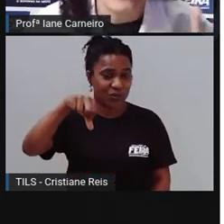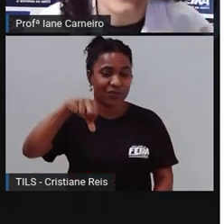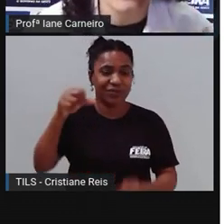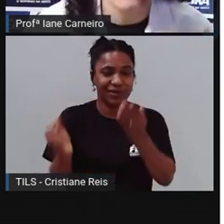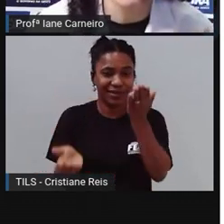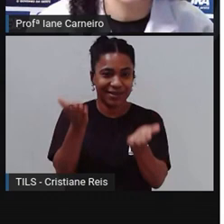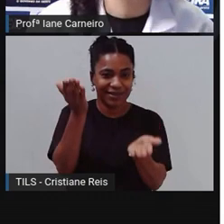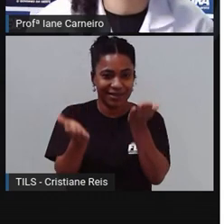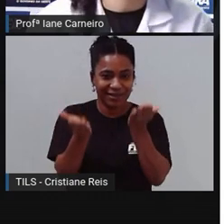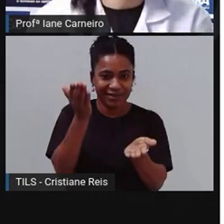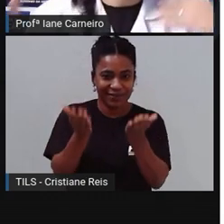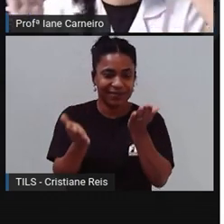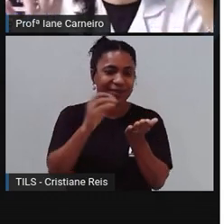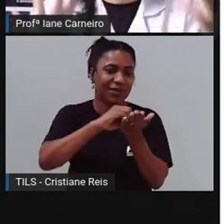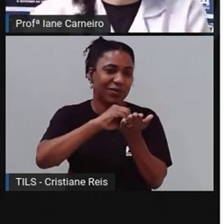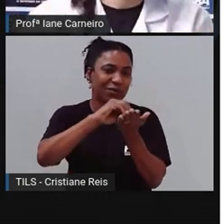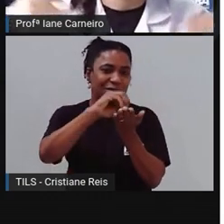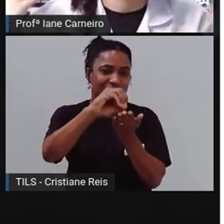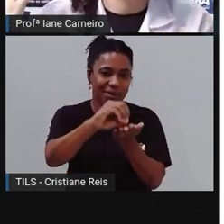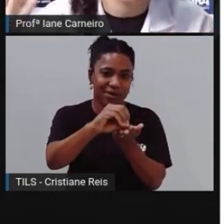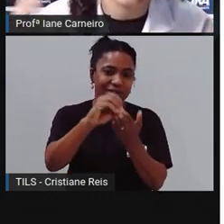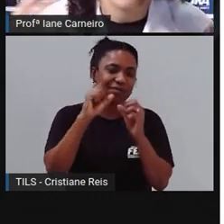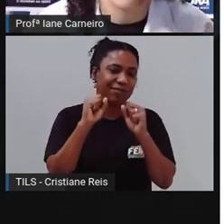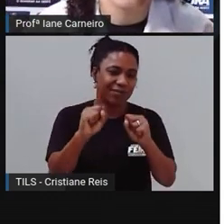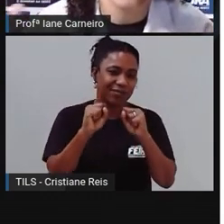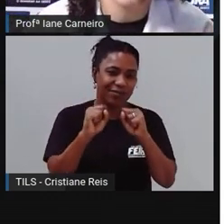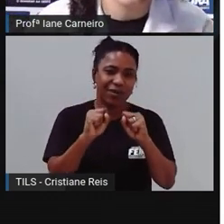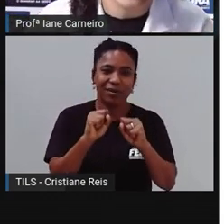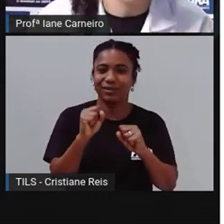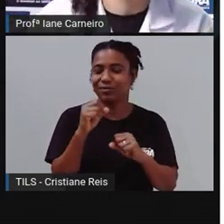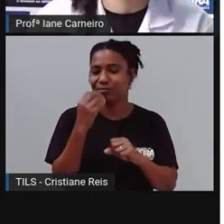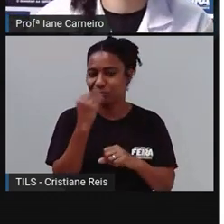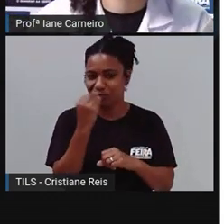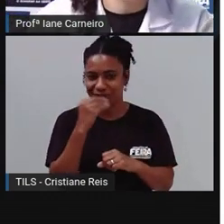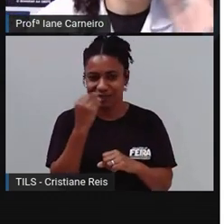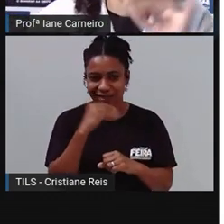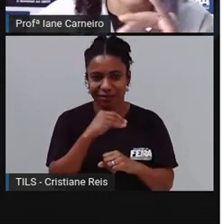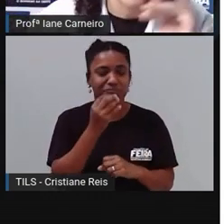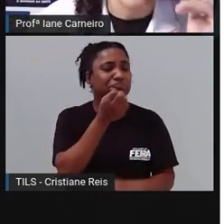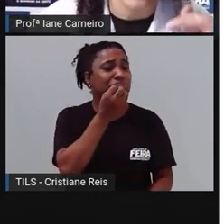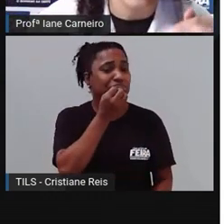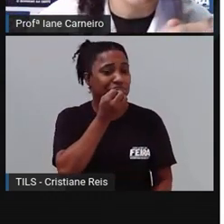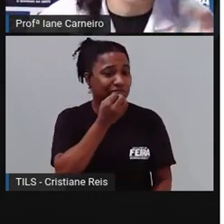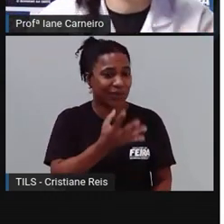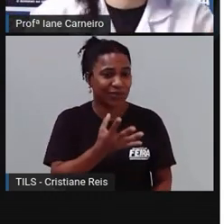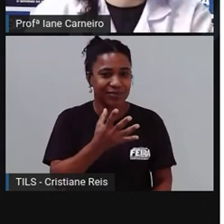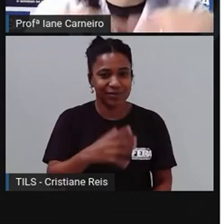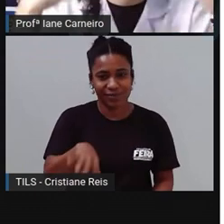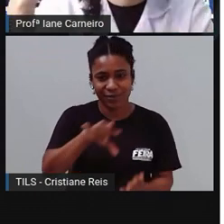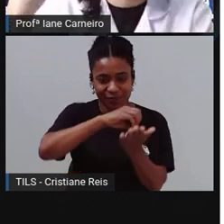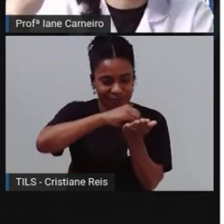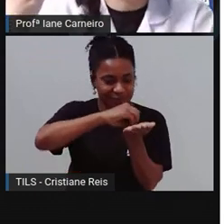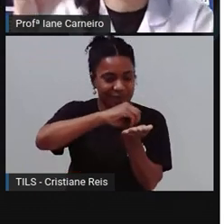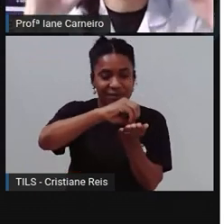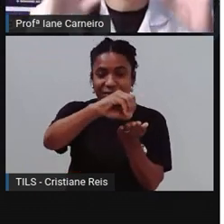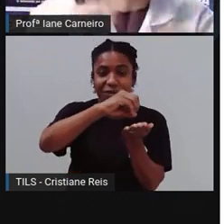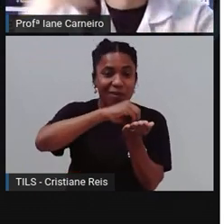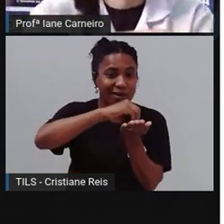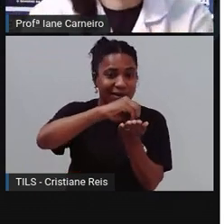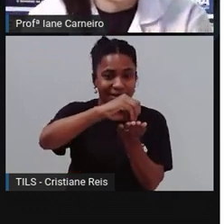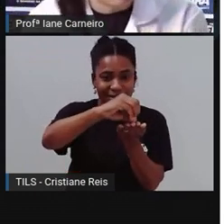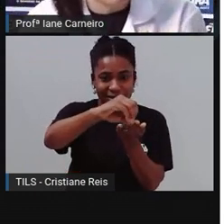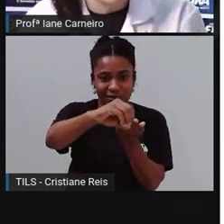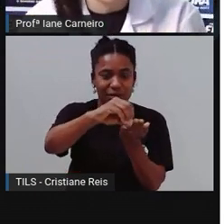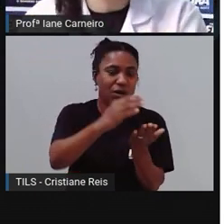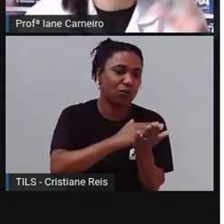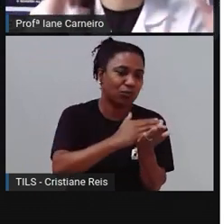lixo orgânico, né? Que dá para ser reaproveitado, tá bom? Desses aqui, ó, que são os restos de alimentos, tem alguns que não